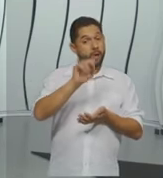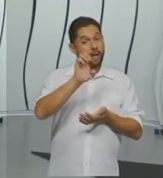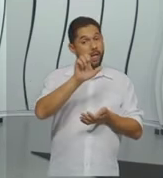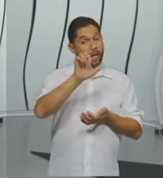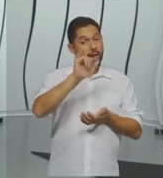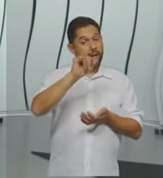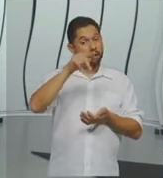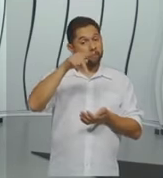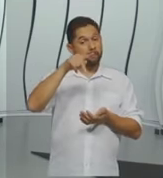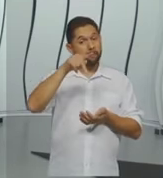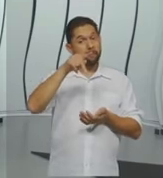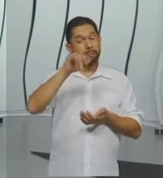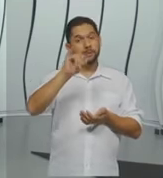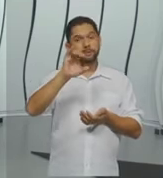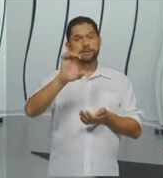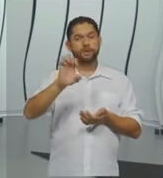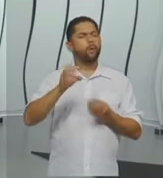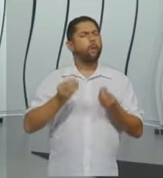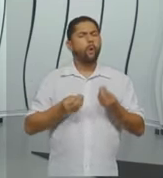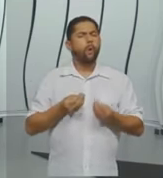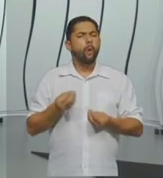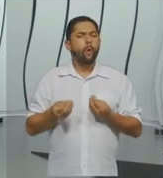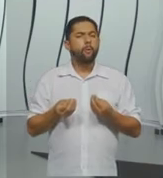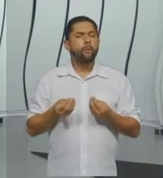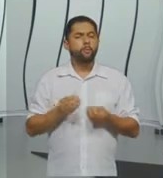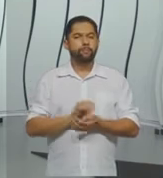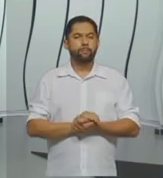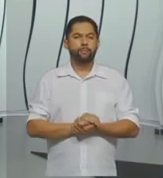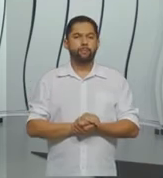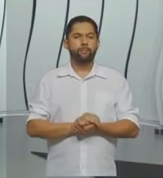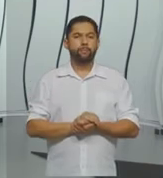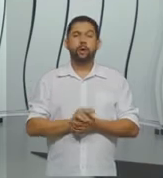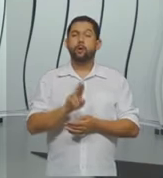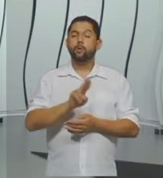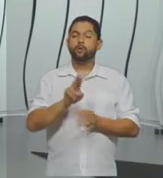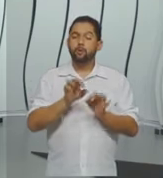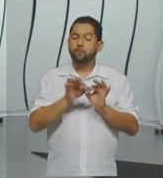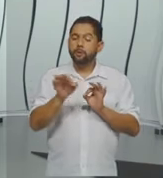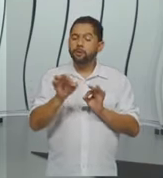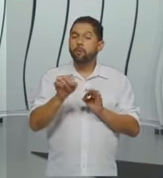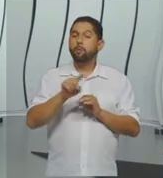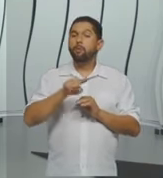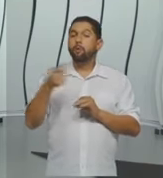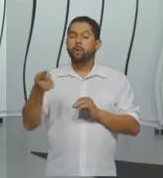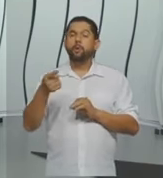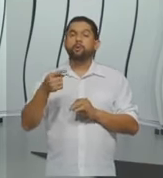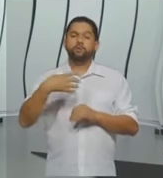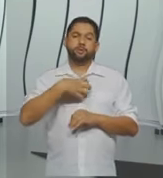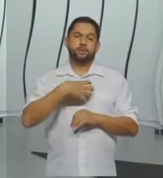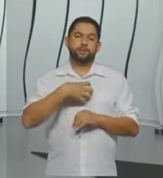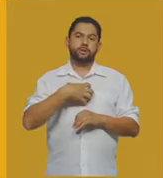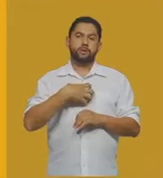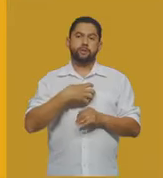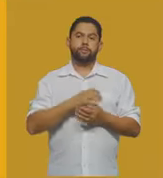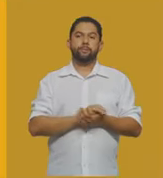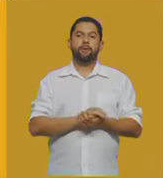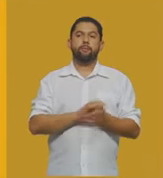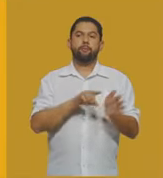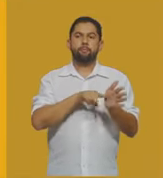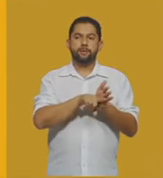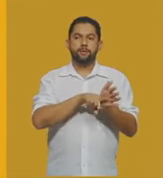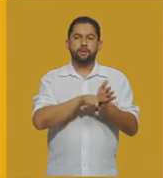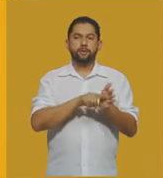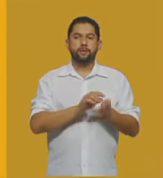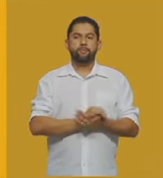chegou através de medições que foram feitas por um outro astrônomo dinamarquês chamado Tycho Brahe.